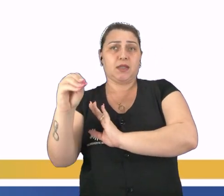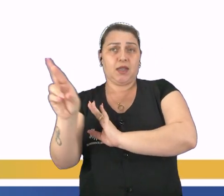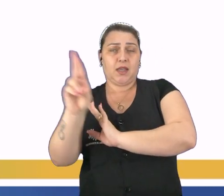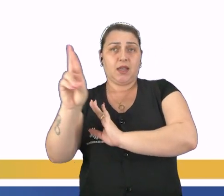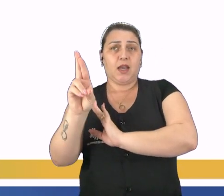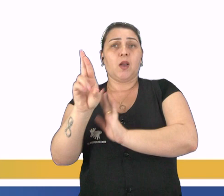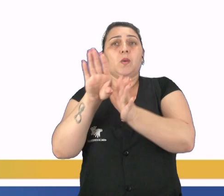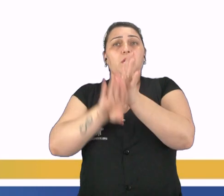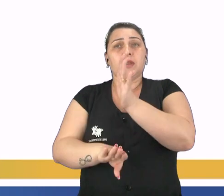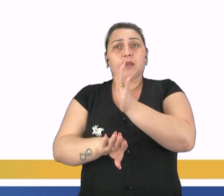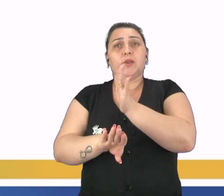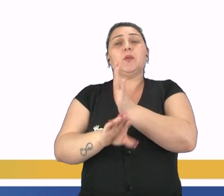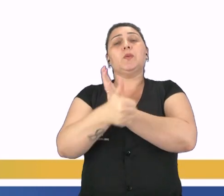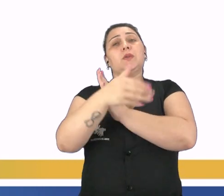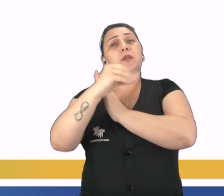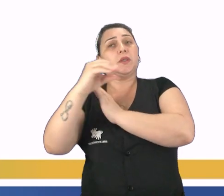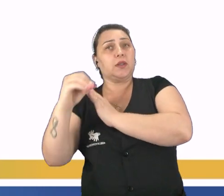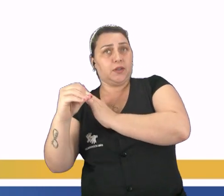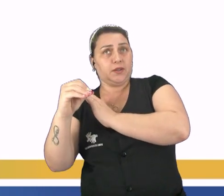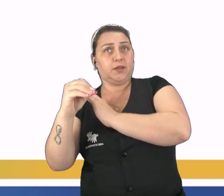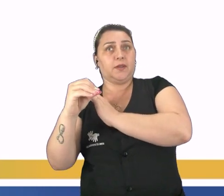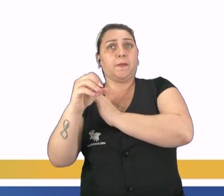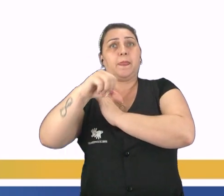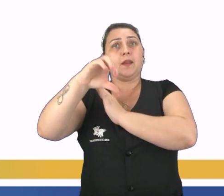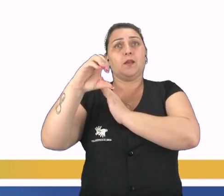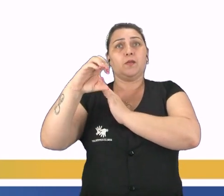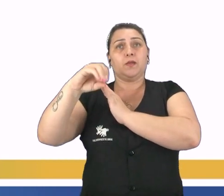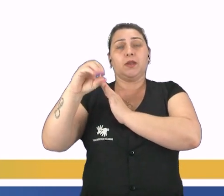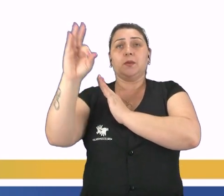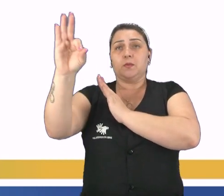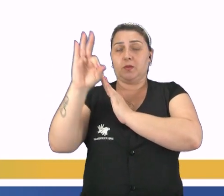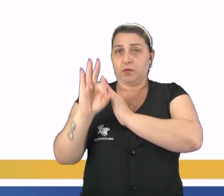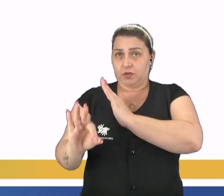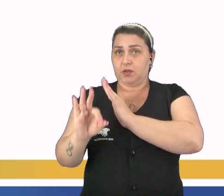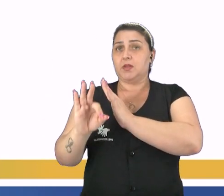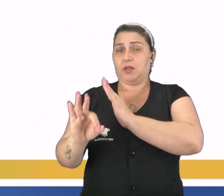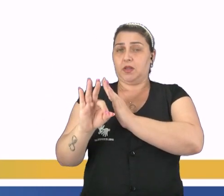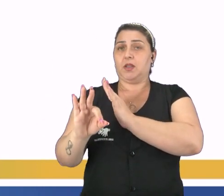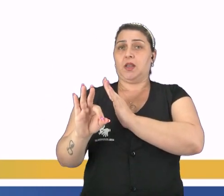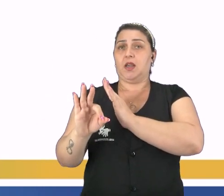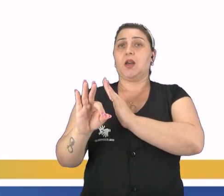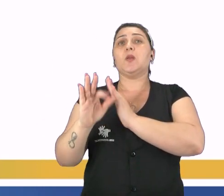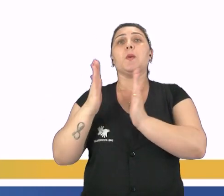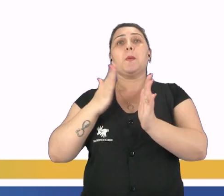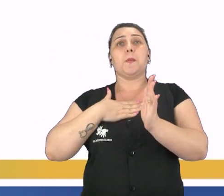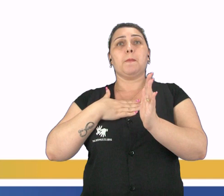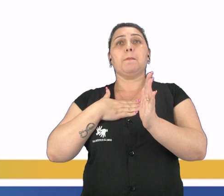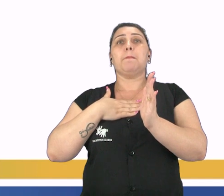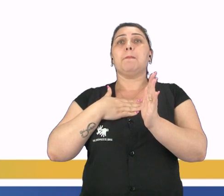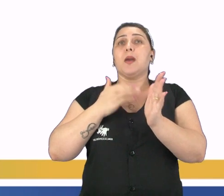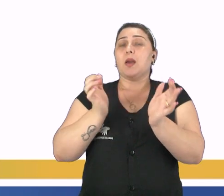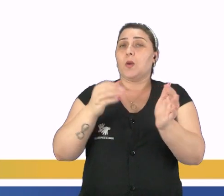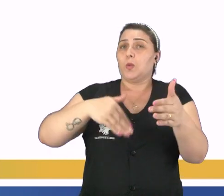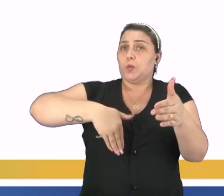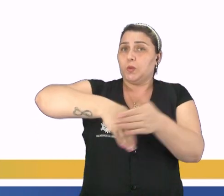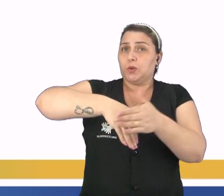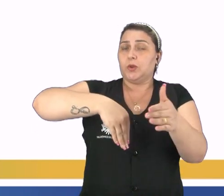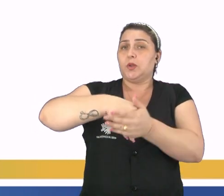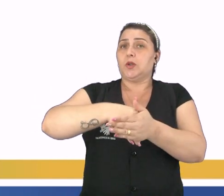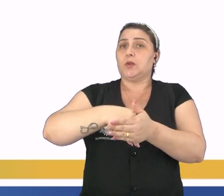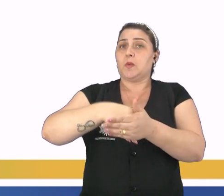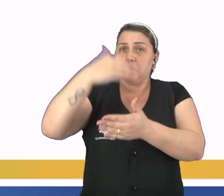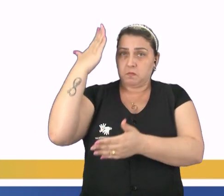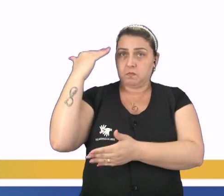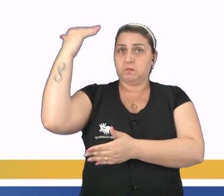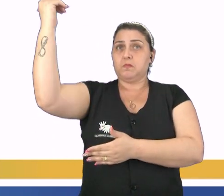desconto de 10. 90% dos jogadores do meu time são craque. Significa que em cada 100 jogadores,